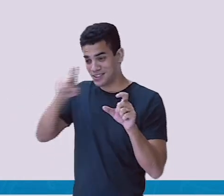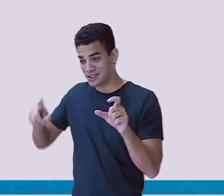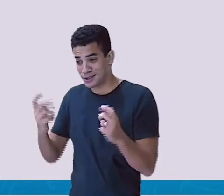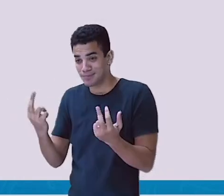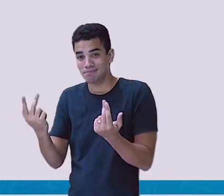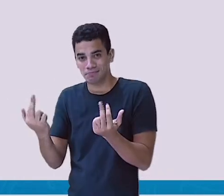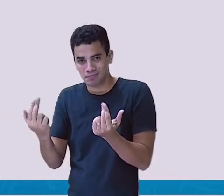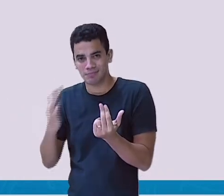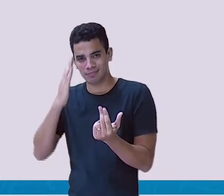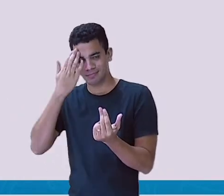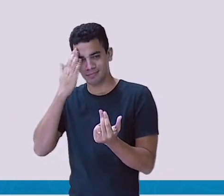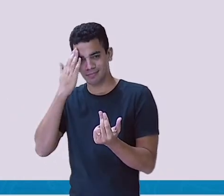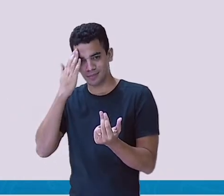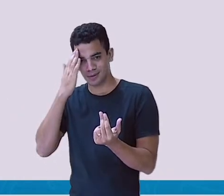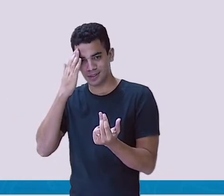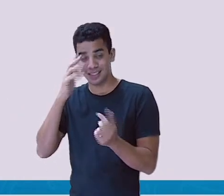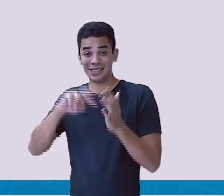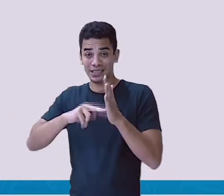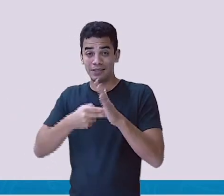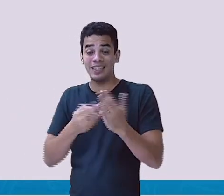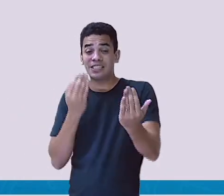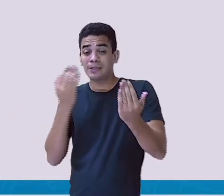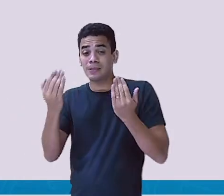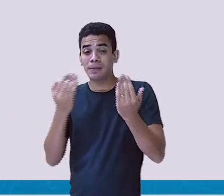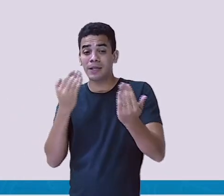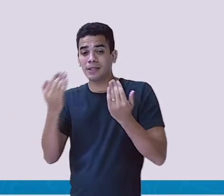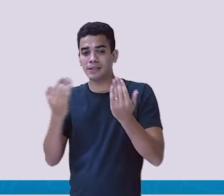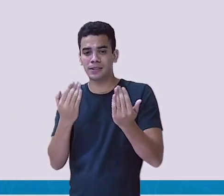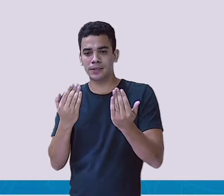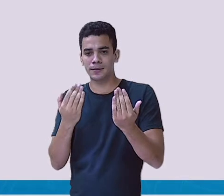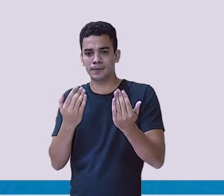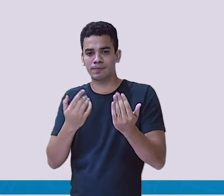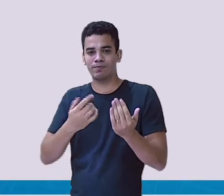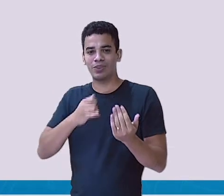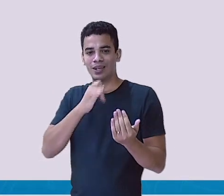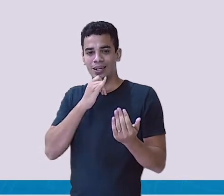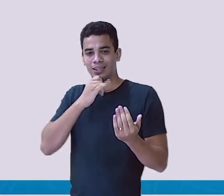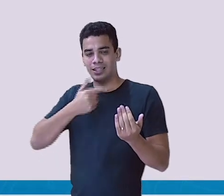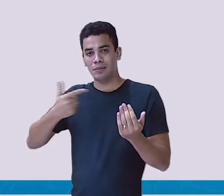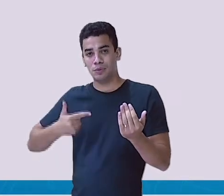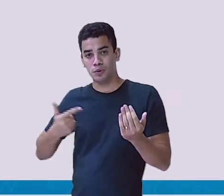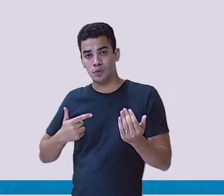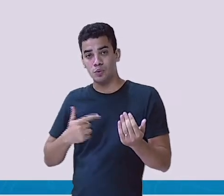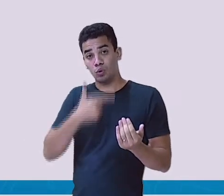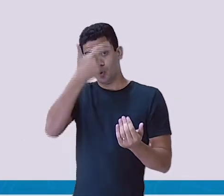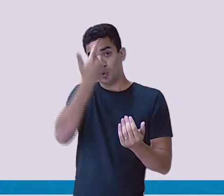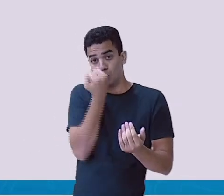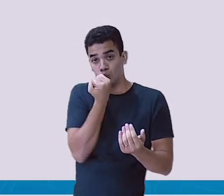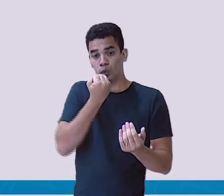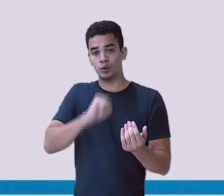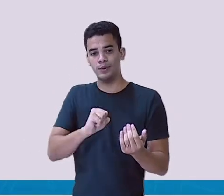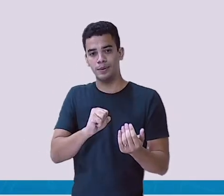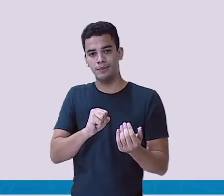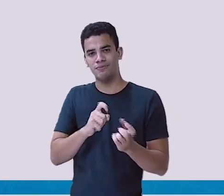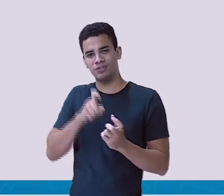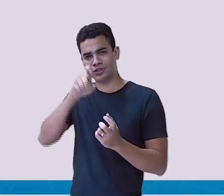Eu tenho aqui 2/8 x ao quadrado y à quinta potência